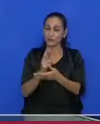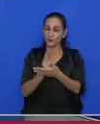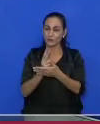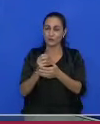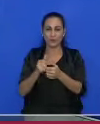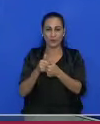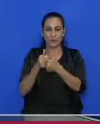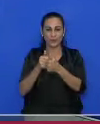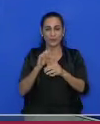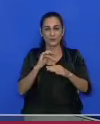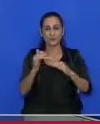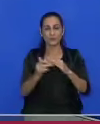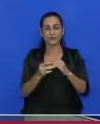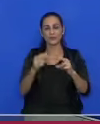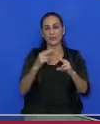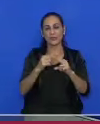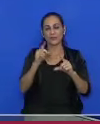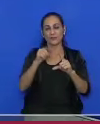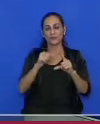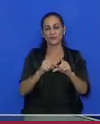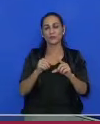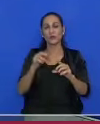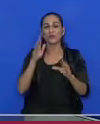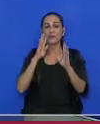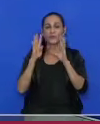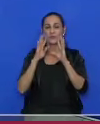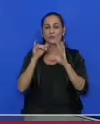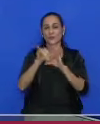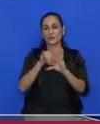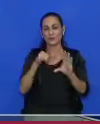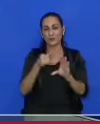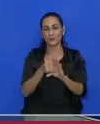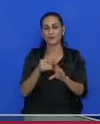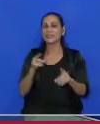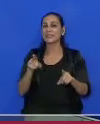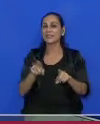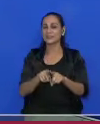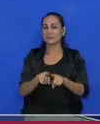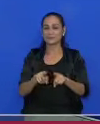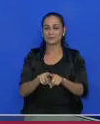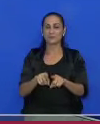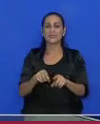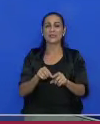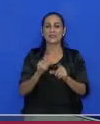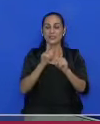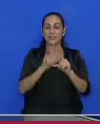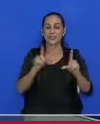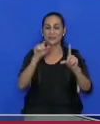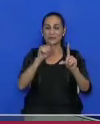Continue acompanhando, então, nos perfis da Caixa, Facebook e YouTube, e também da Rede TV, os demais sorteios de hoje.